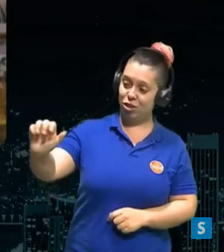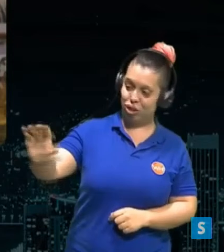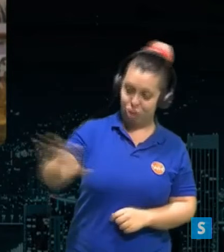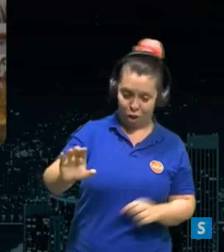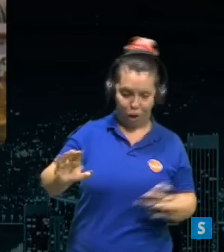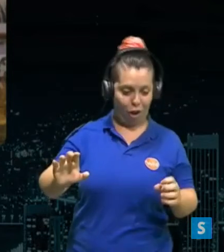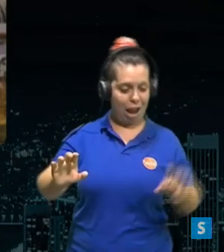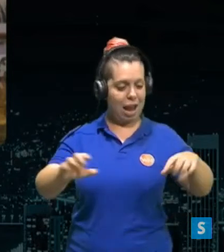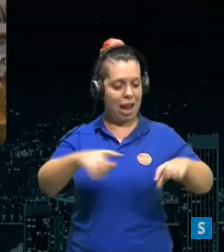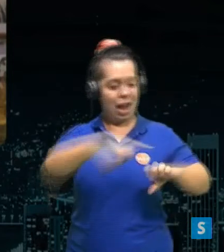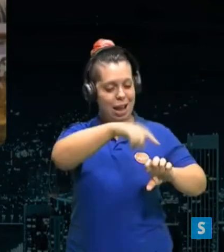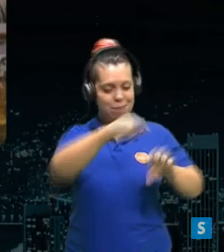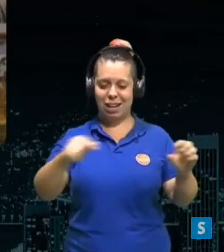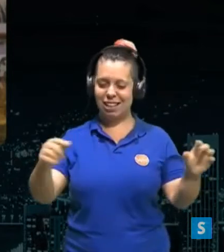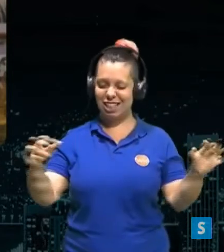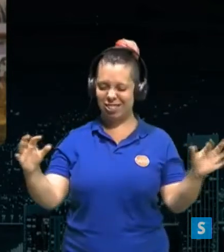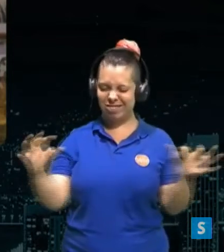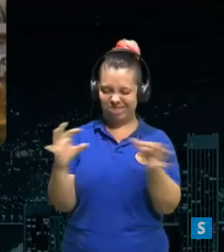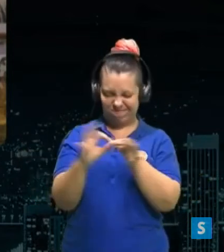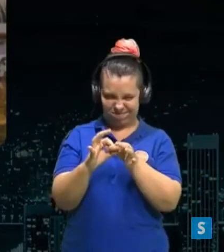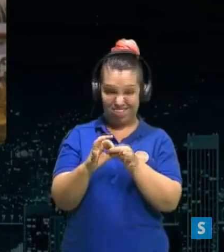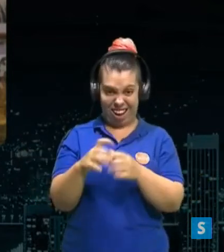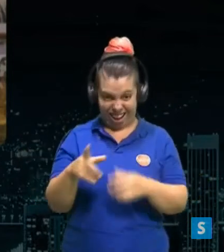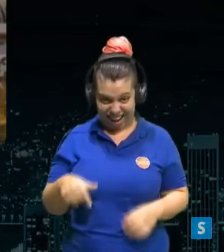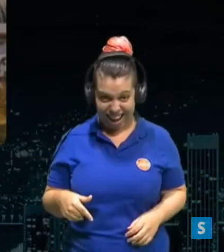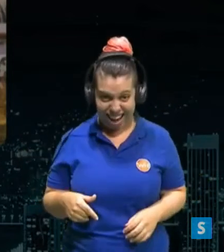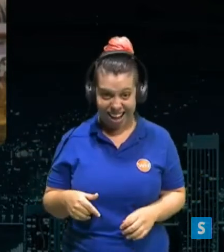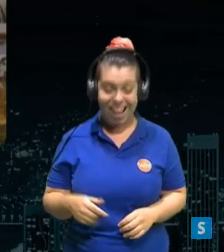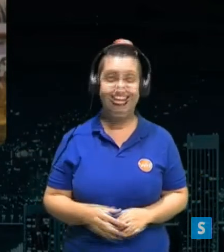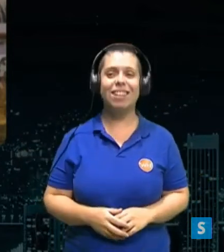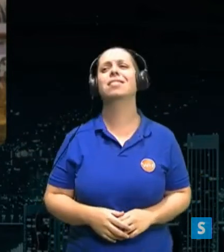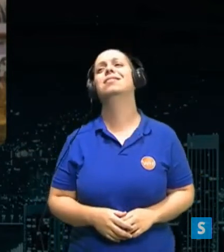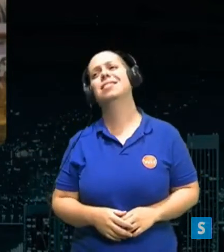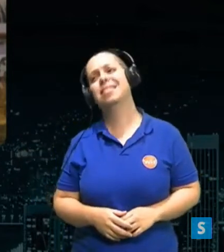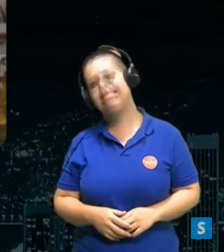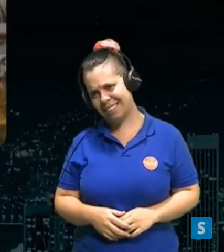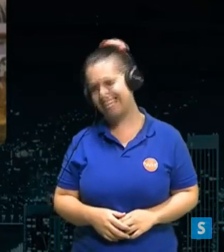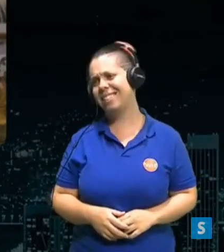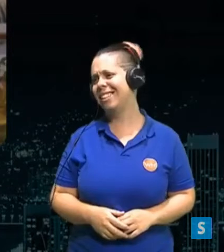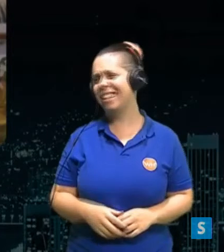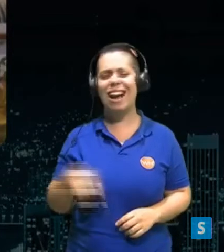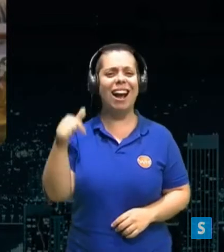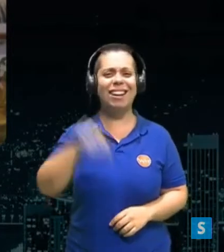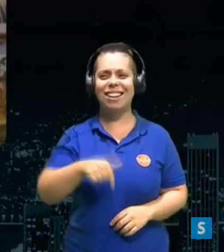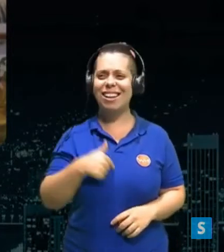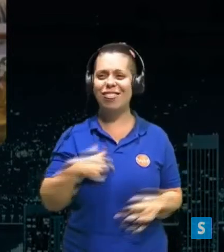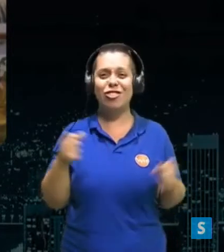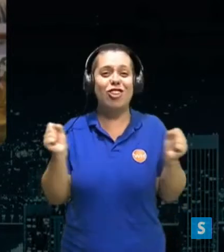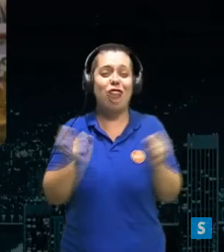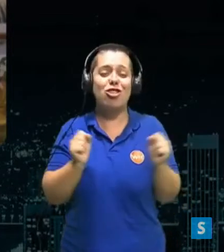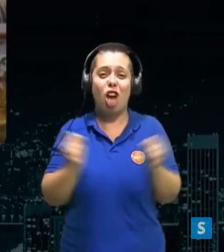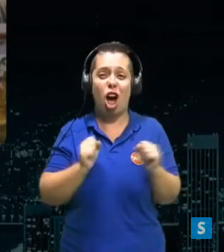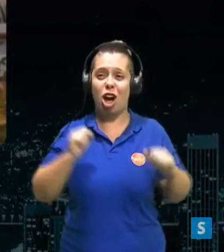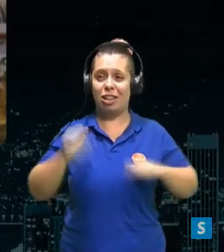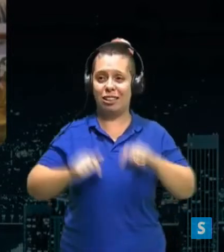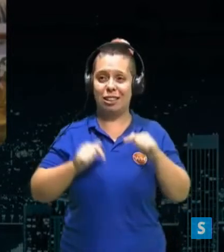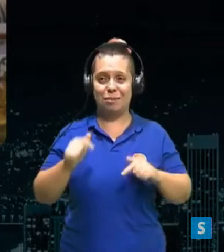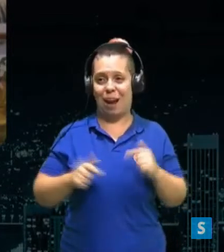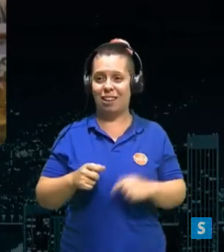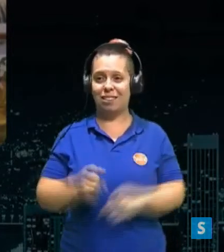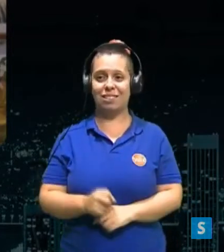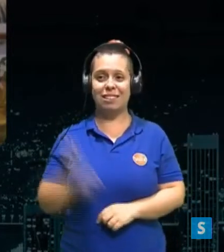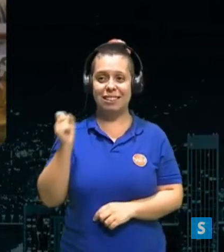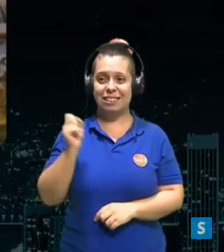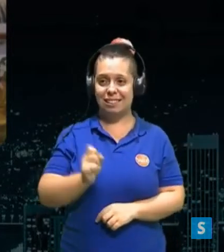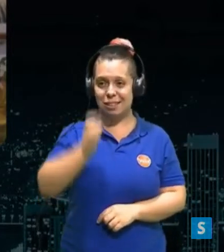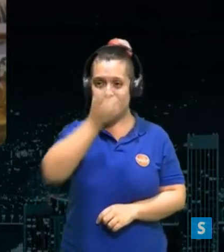baixar Vai Com certeza a gente adora o que faz quanto mais próximos a gente